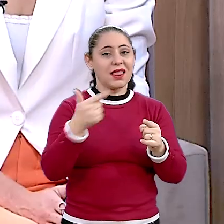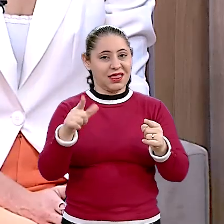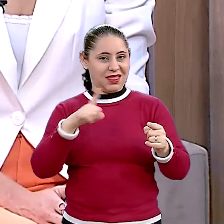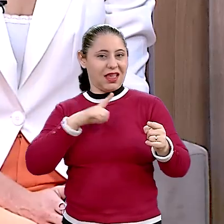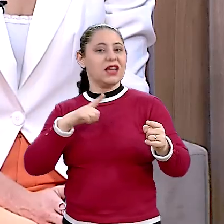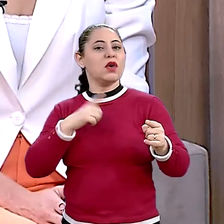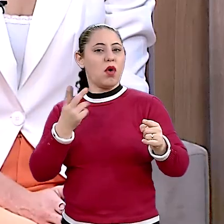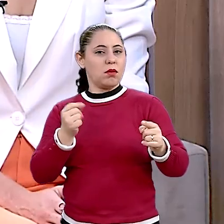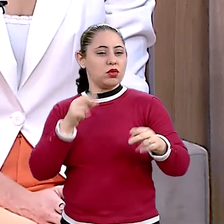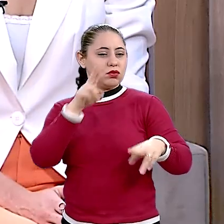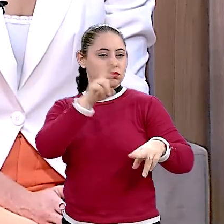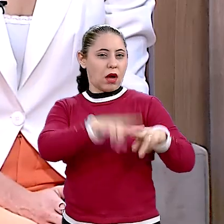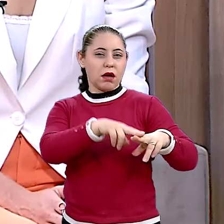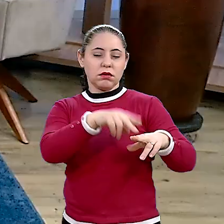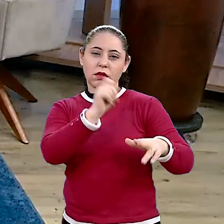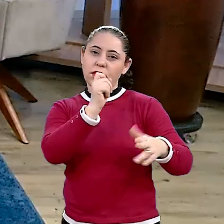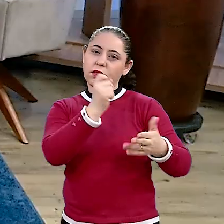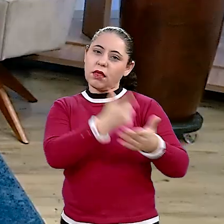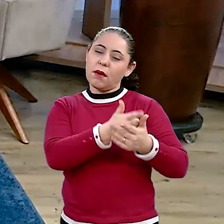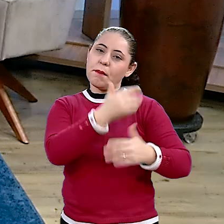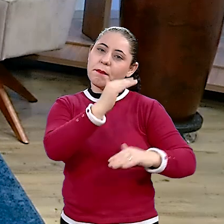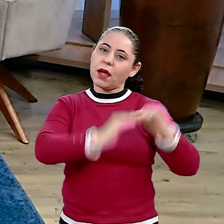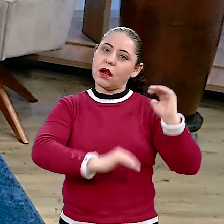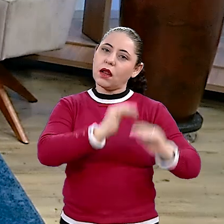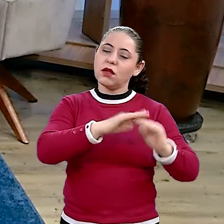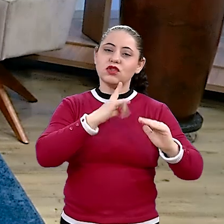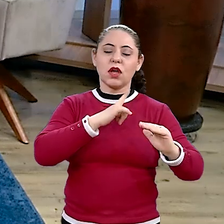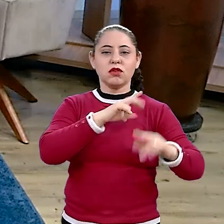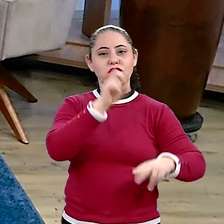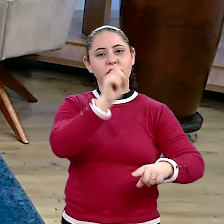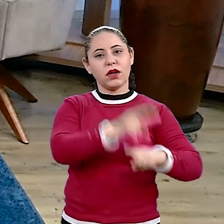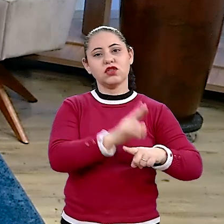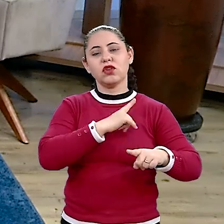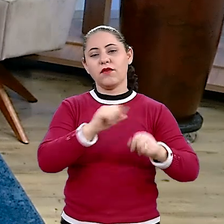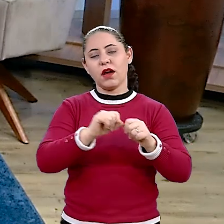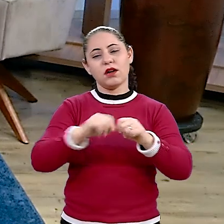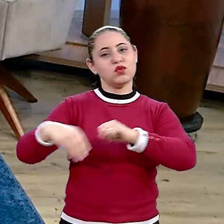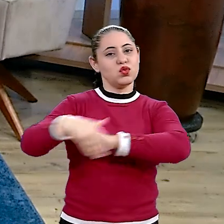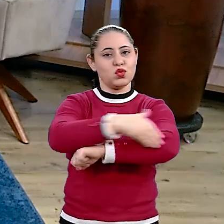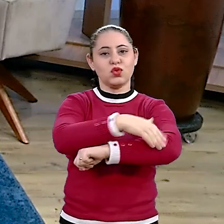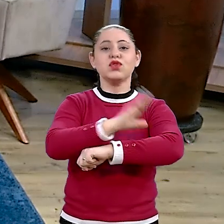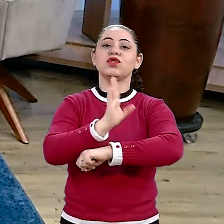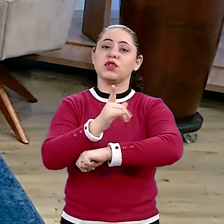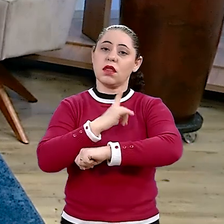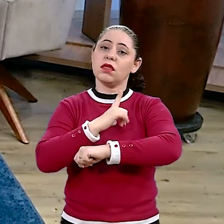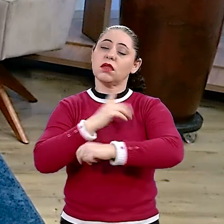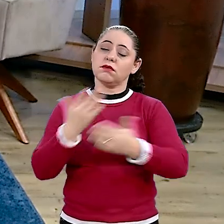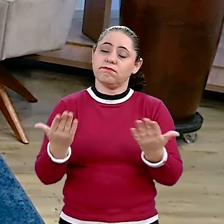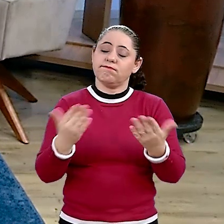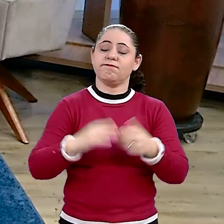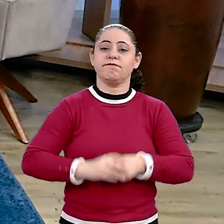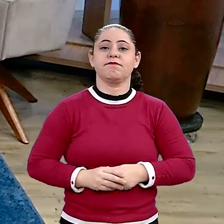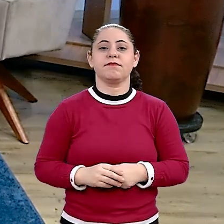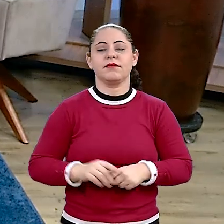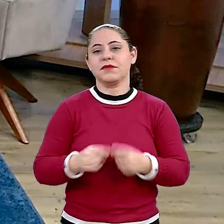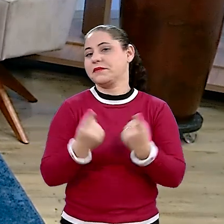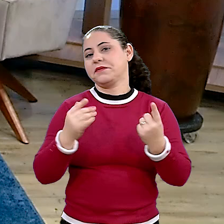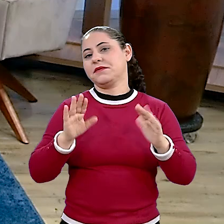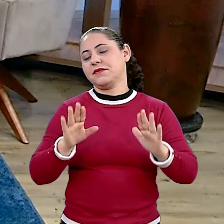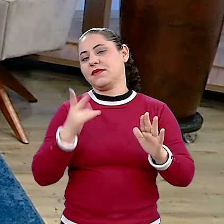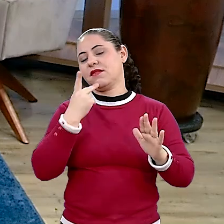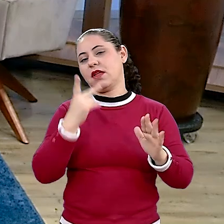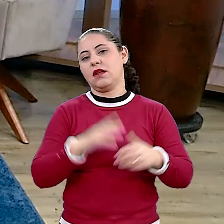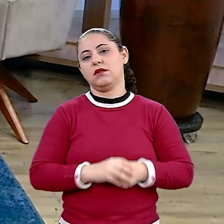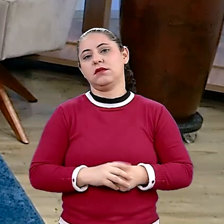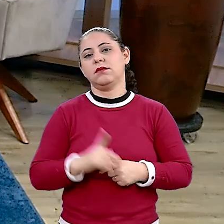condição de contratar o próprio serviço da ferrovia. Porque elas já fazem isso com a rodovia. Elas já fazem isso com a rodovia. Então, só que aí para